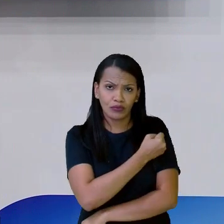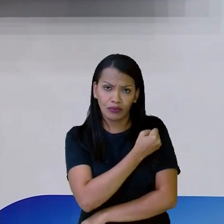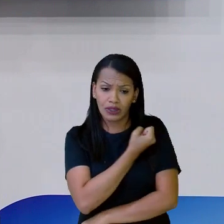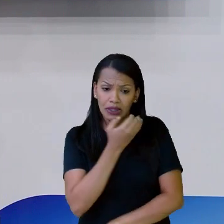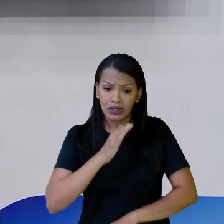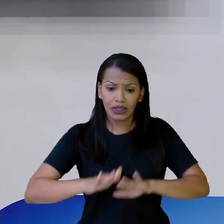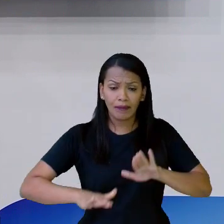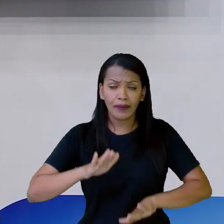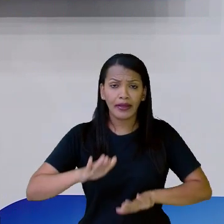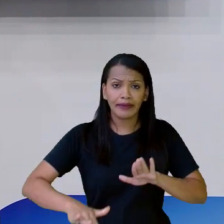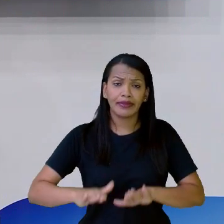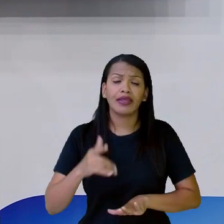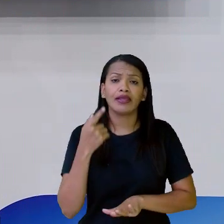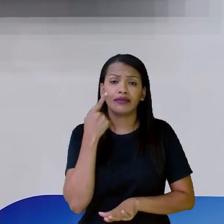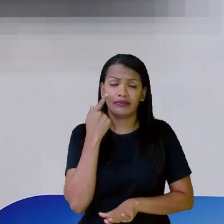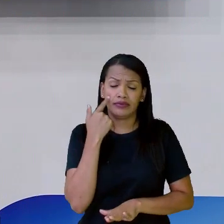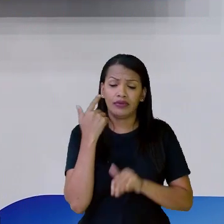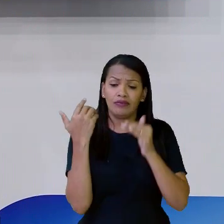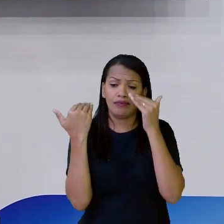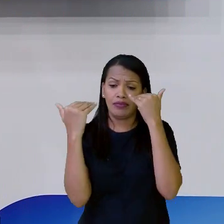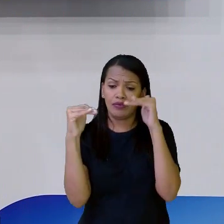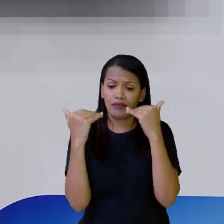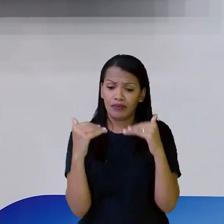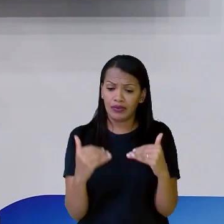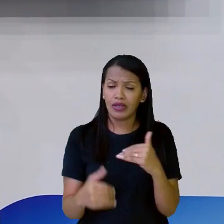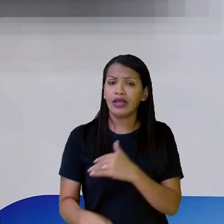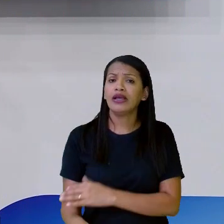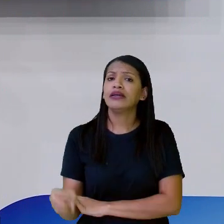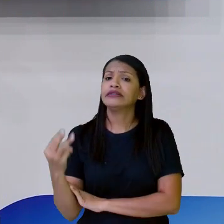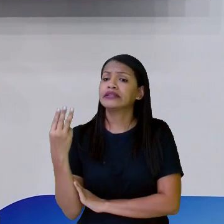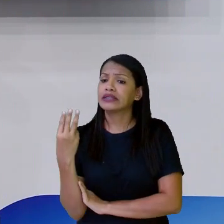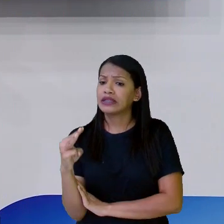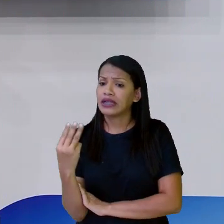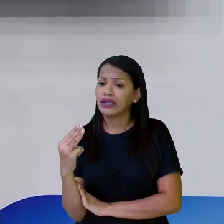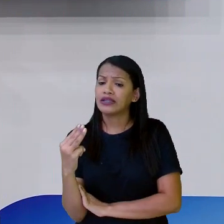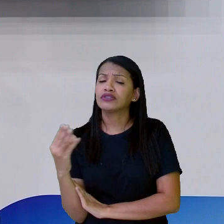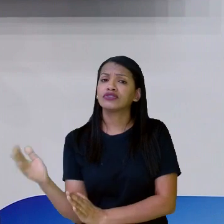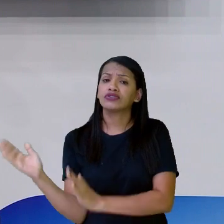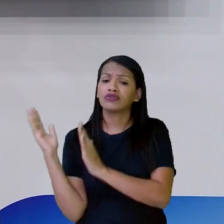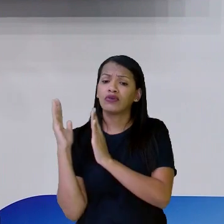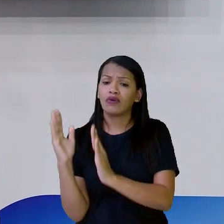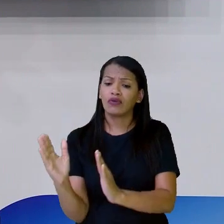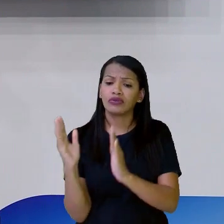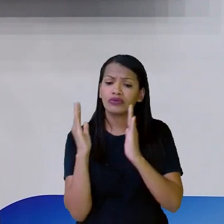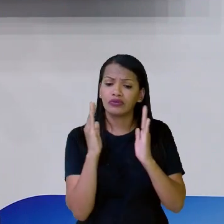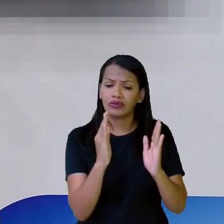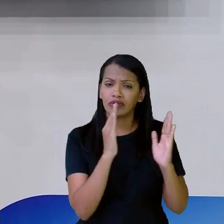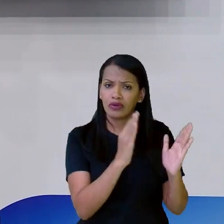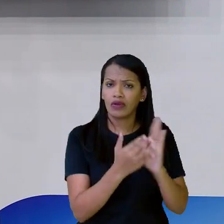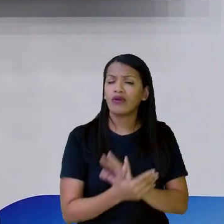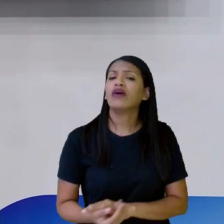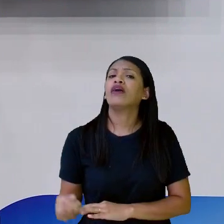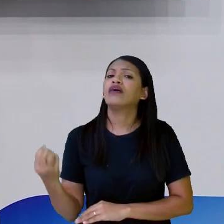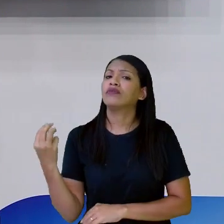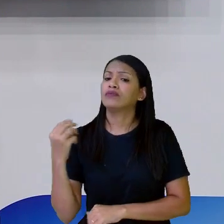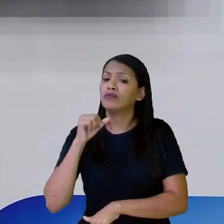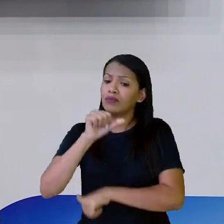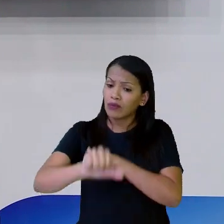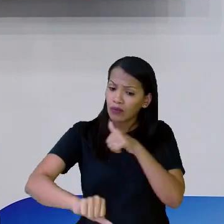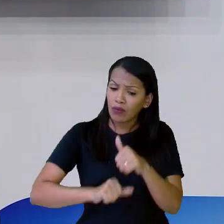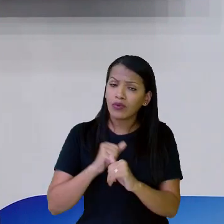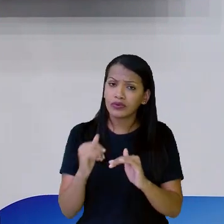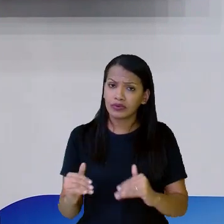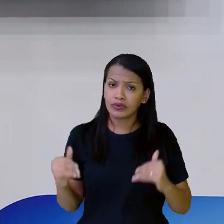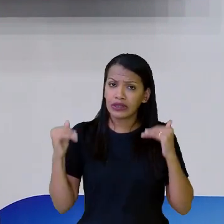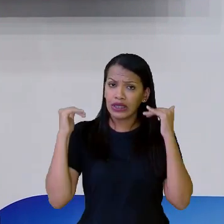dependendo da classe também, hein? A cada 3 ordens eu mudo de classe. A cada 3 ordens eu